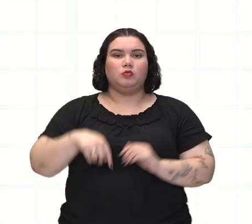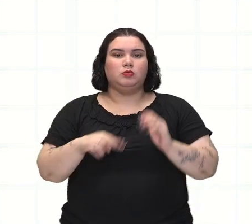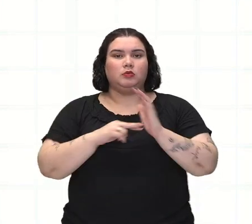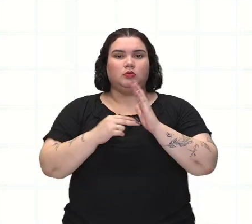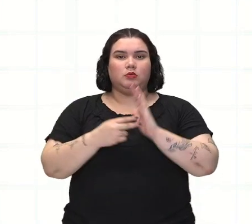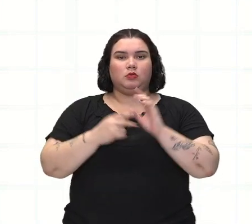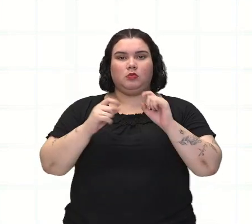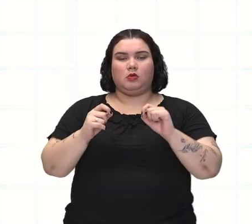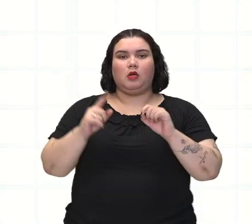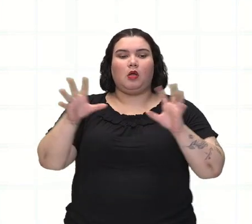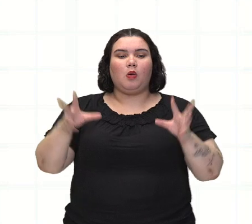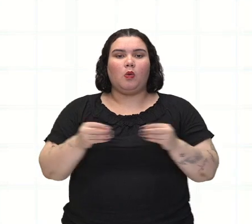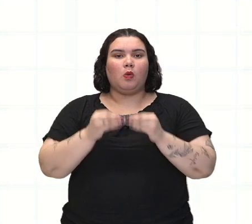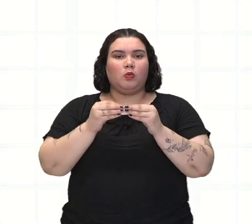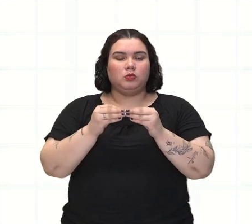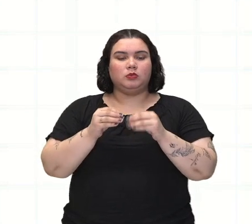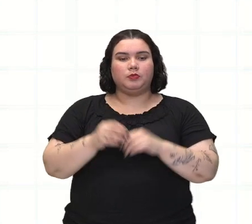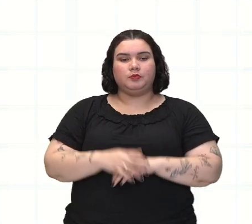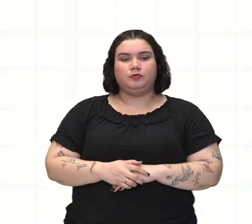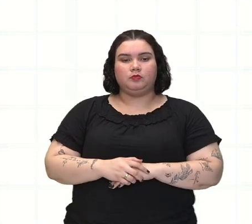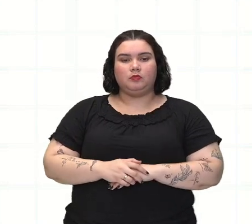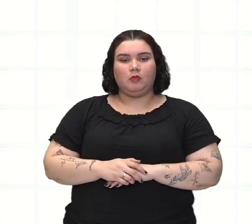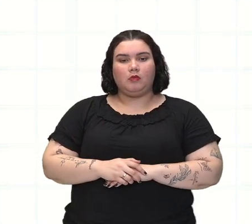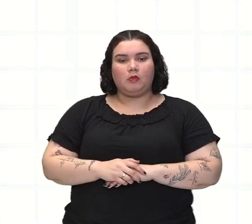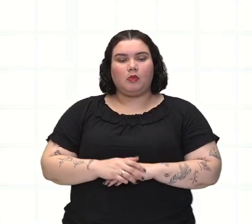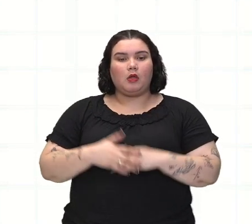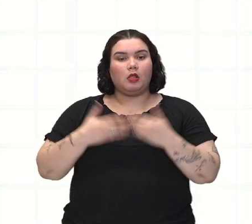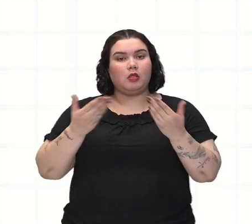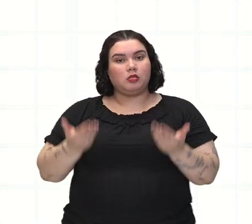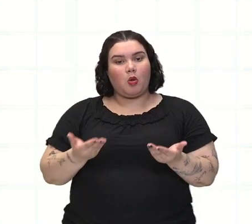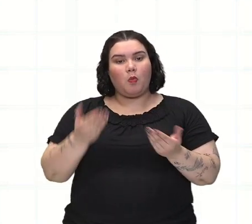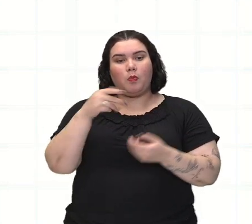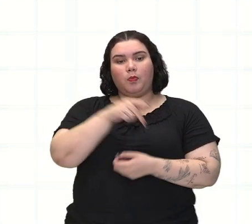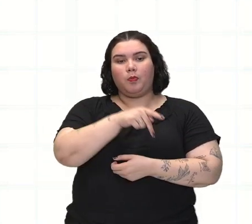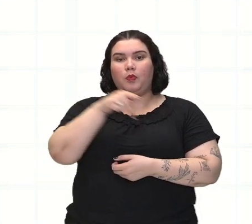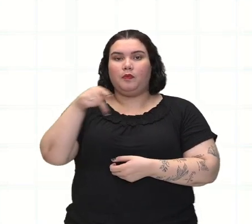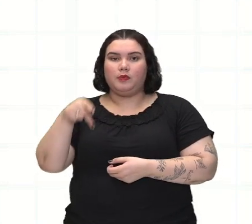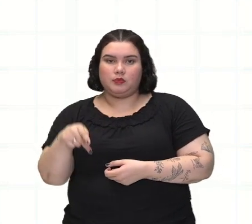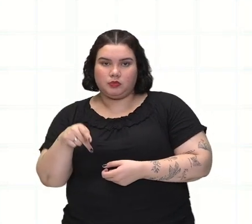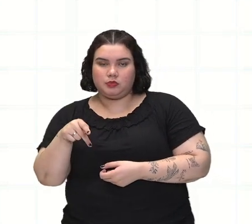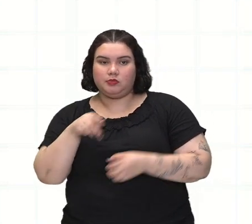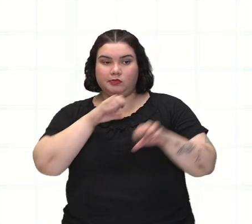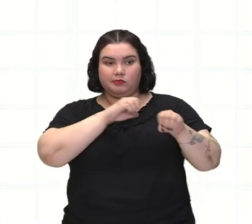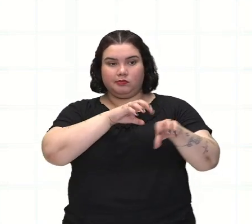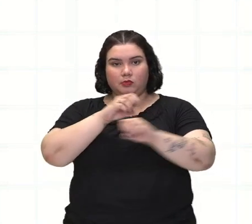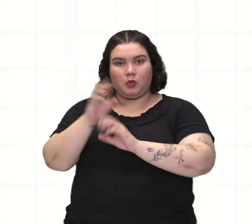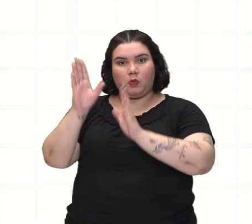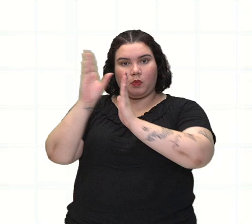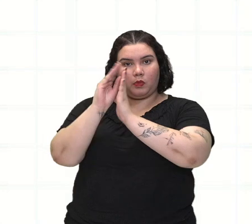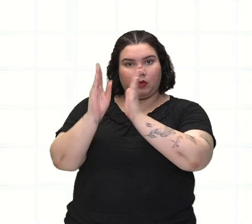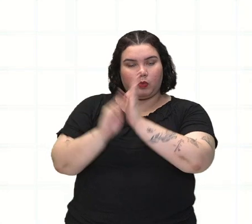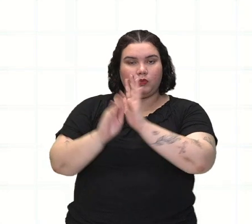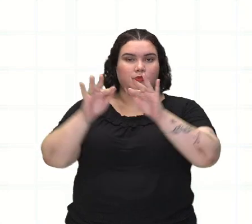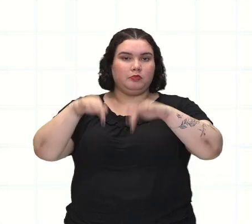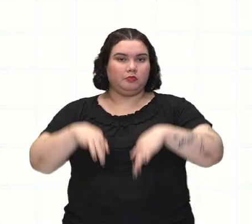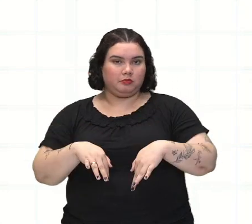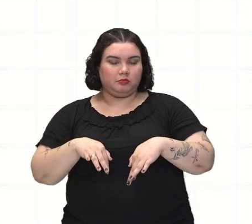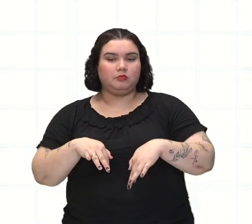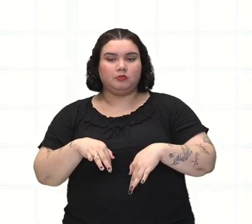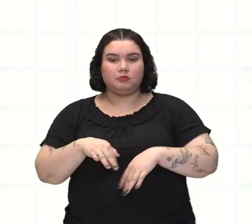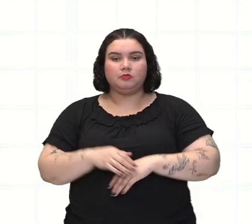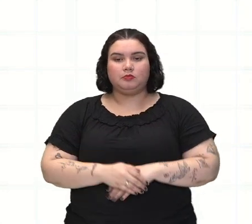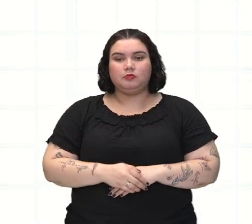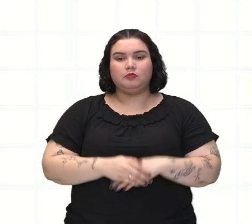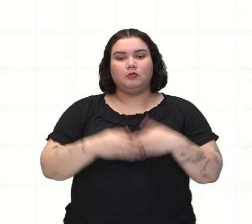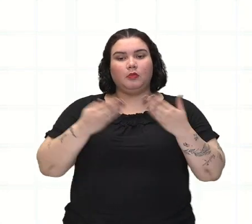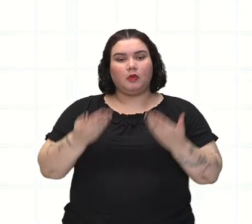de conclusão. Logo, o professor terminou o conteúdo. Então,